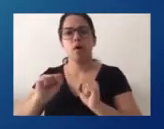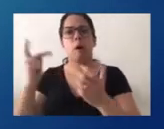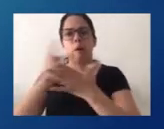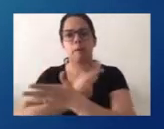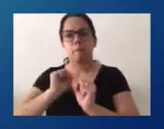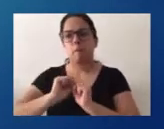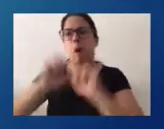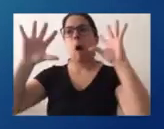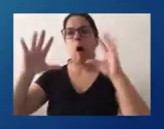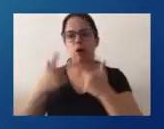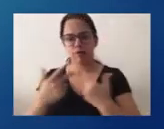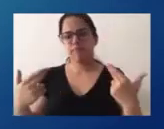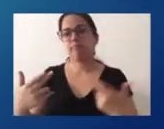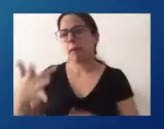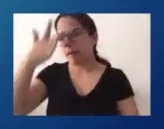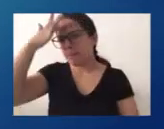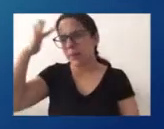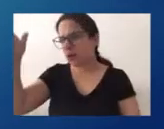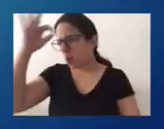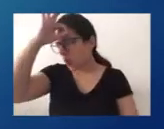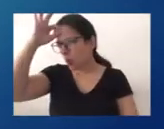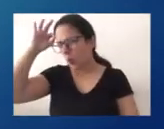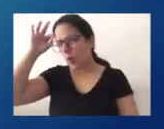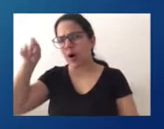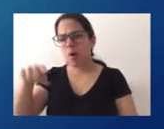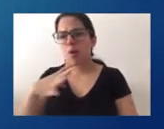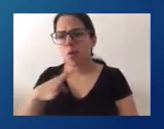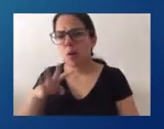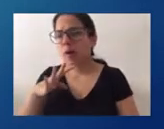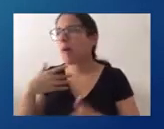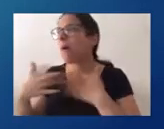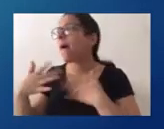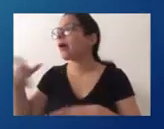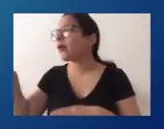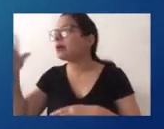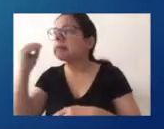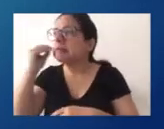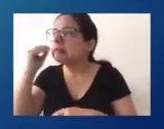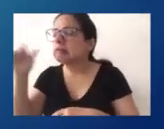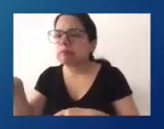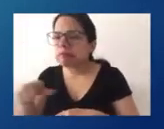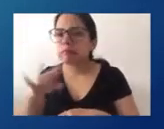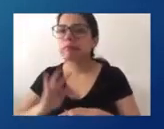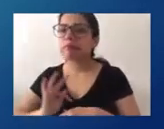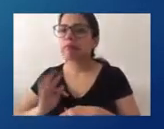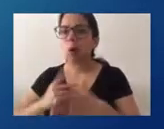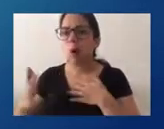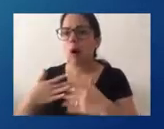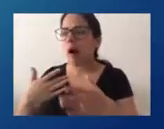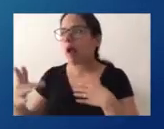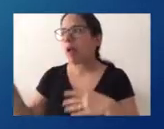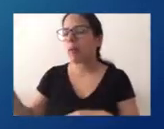que existe de acidentes que podem ocorrer. Então, não dá para chamar pessoas que não têm conhecimento, né? Estou batendo nessa tecla